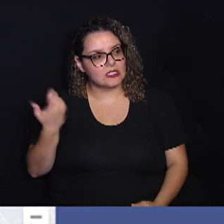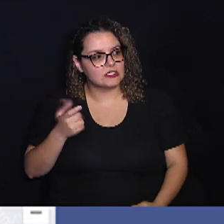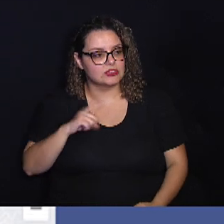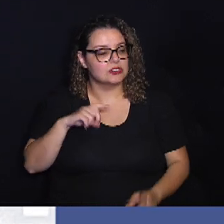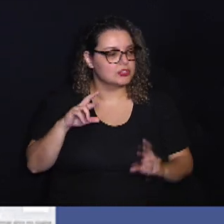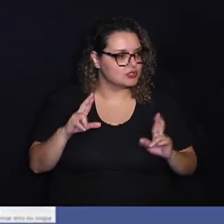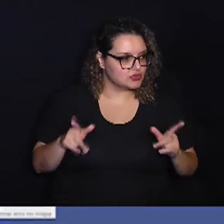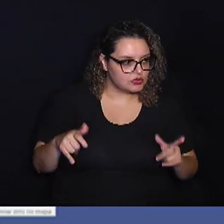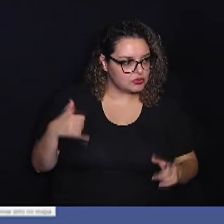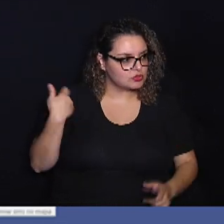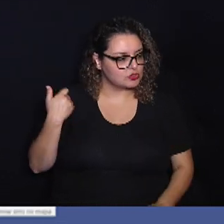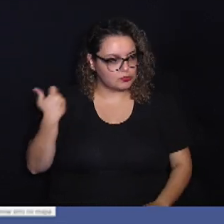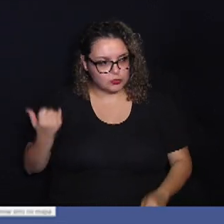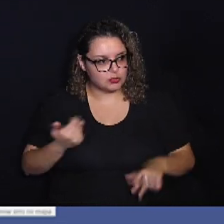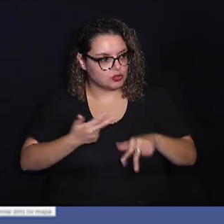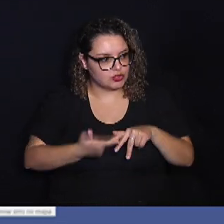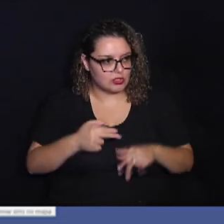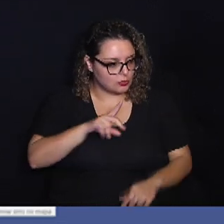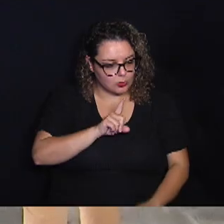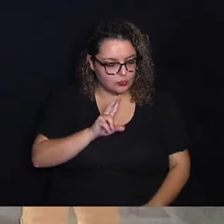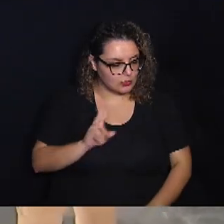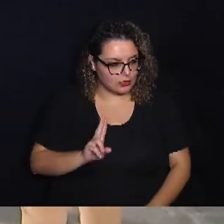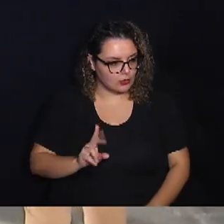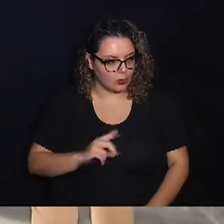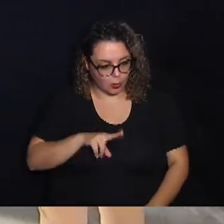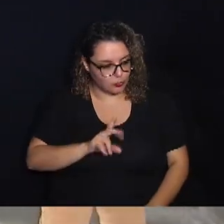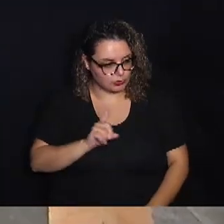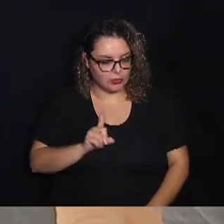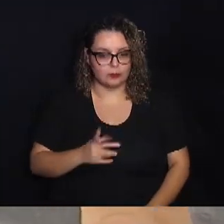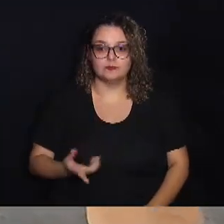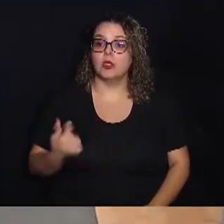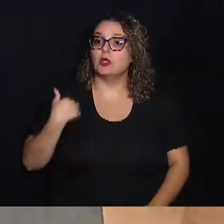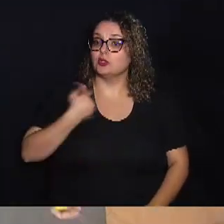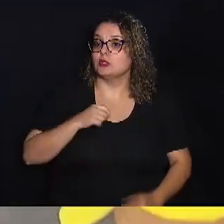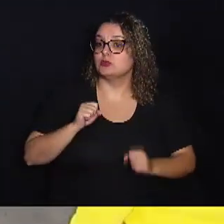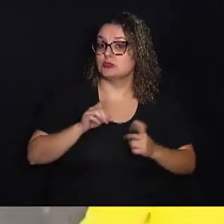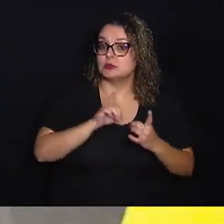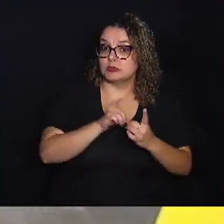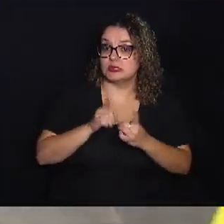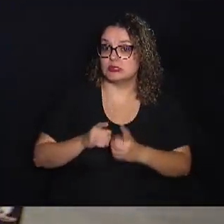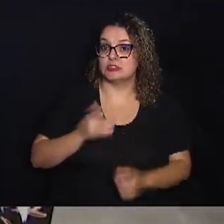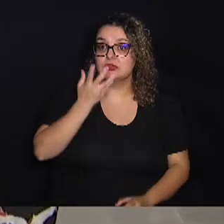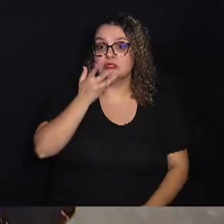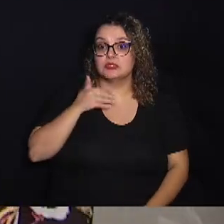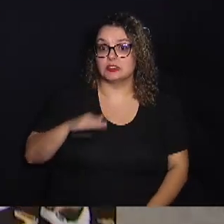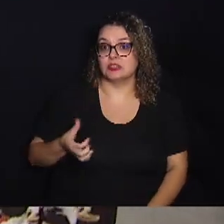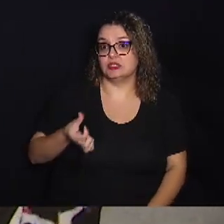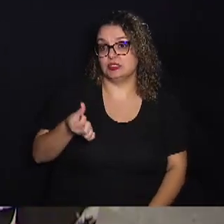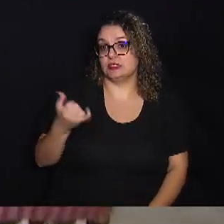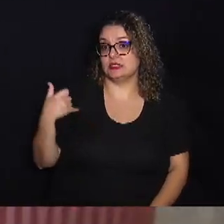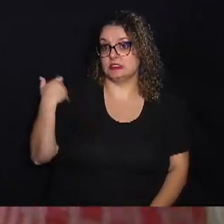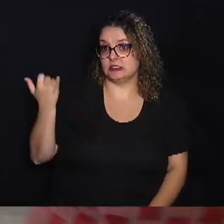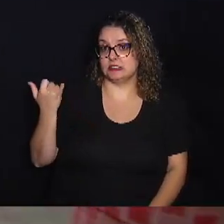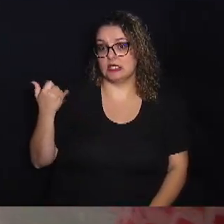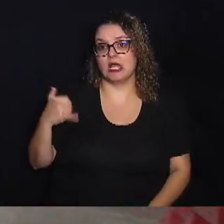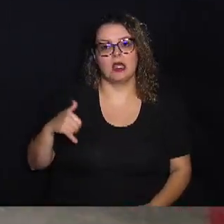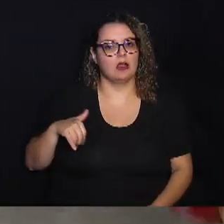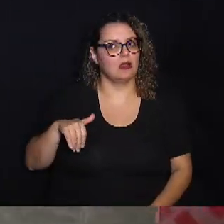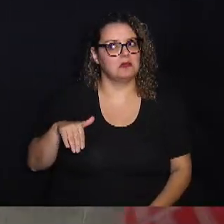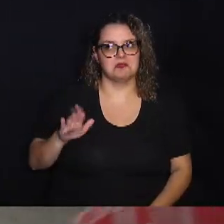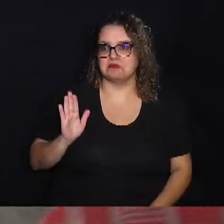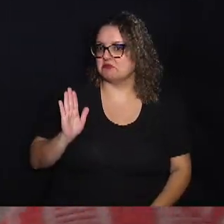diferença por faixa etária ou não? Nós podemos atender crianças a partir de 6 anos